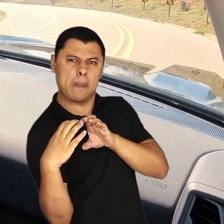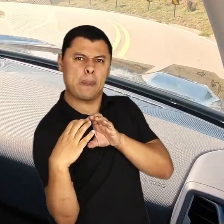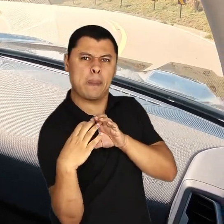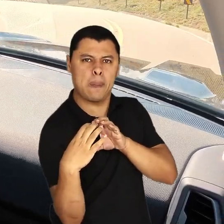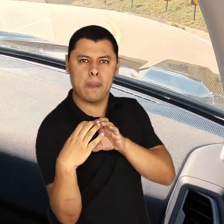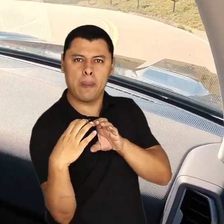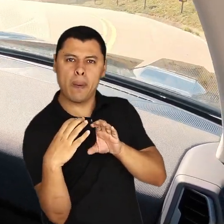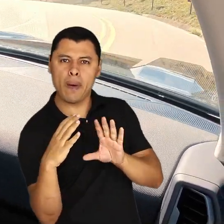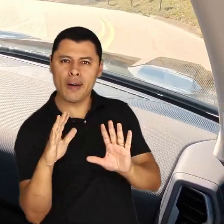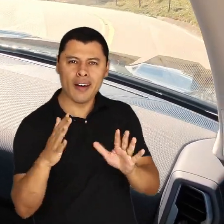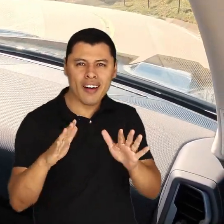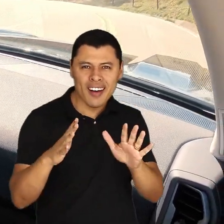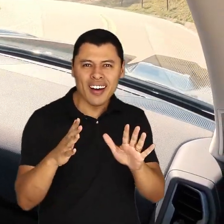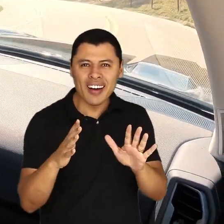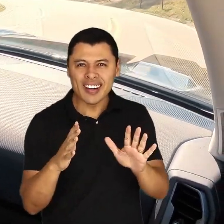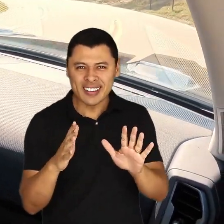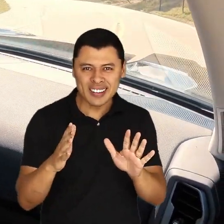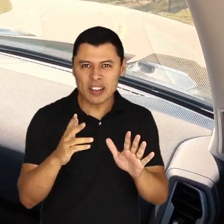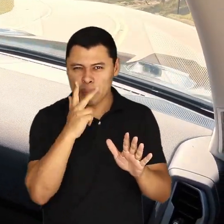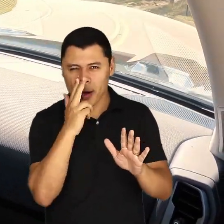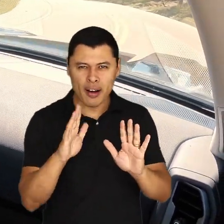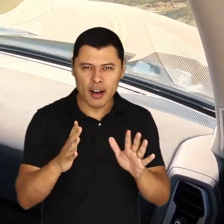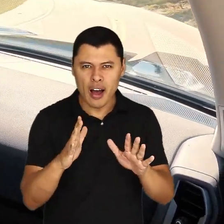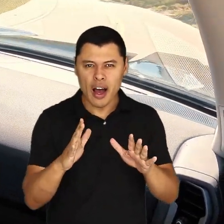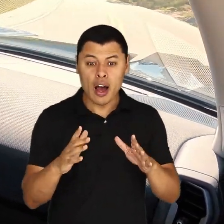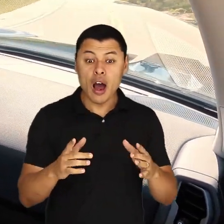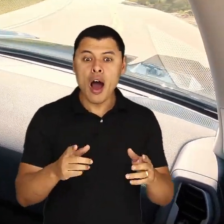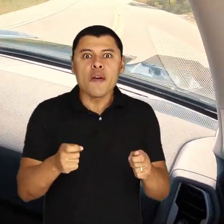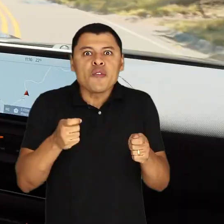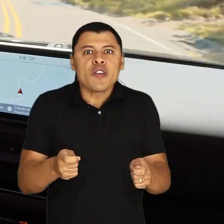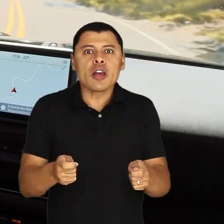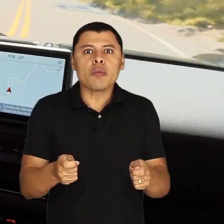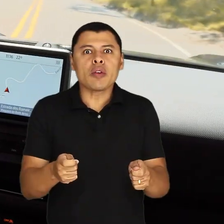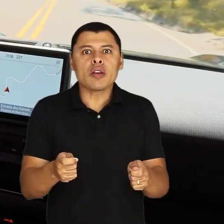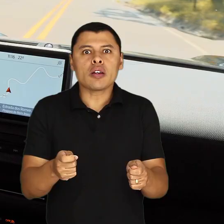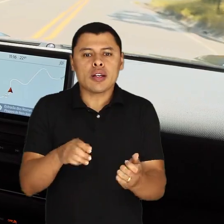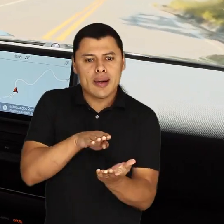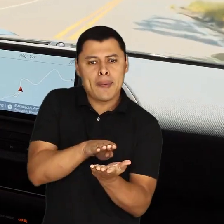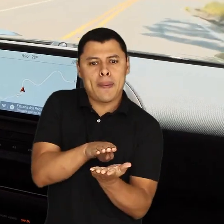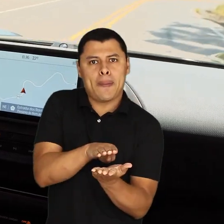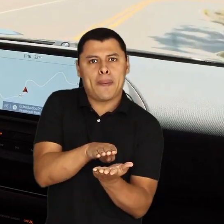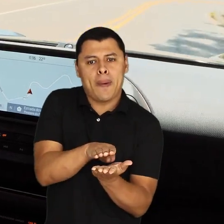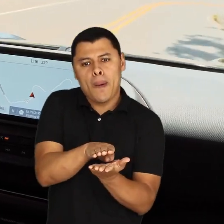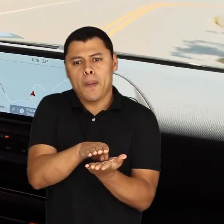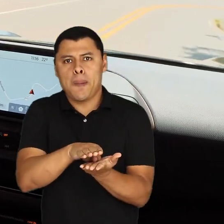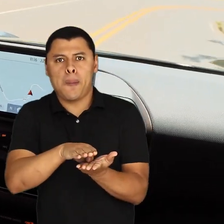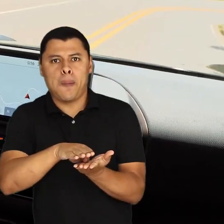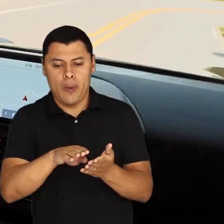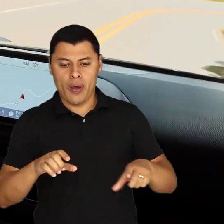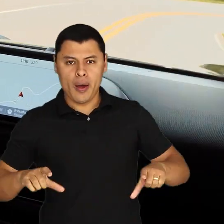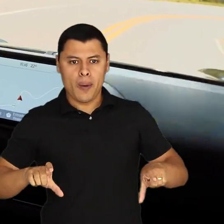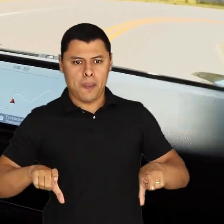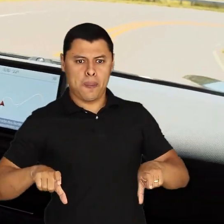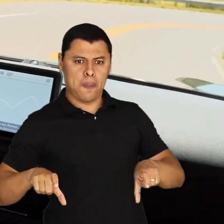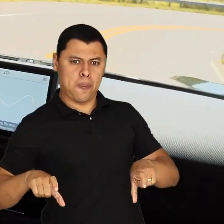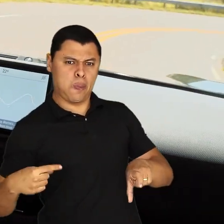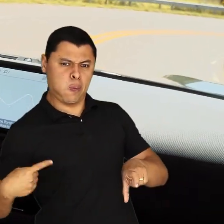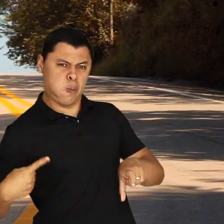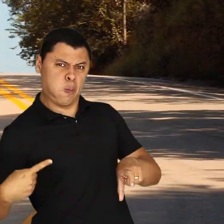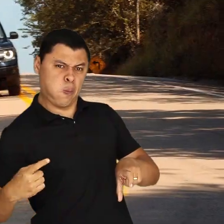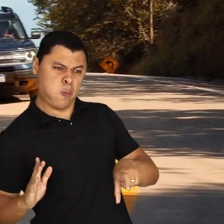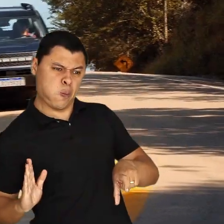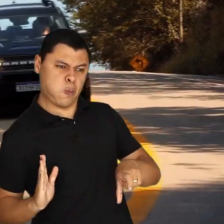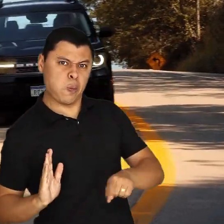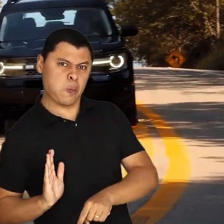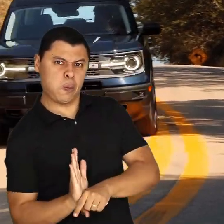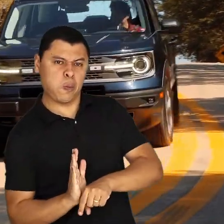que nem aqueles tratorzinhos tipo Bobcat, sabe? Então isso ajuda o veículo a contornar com muito mais